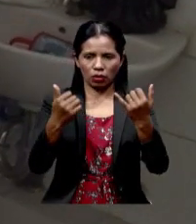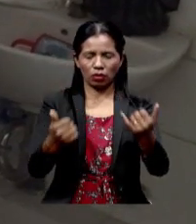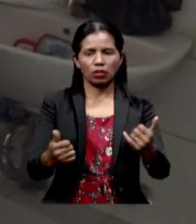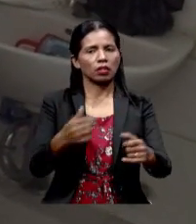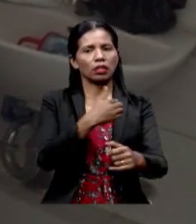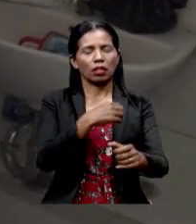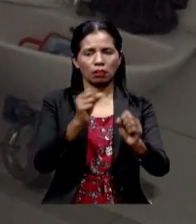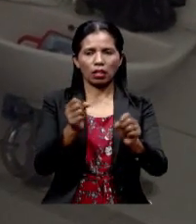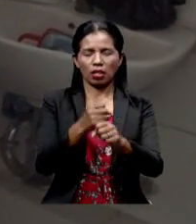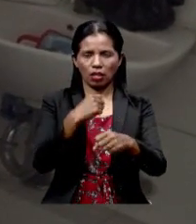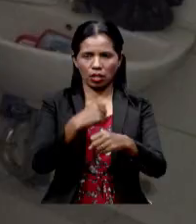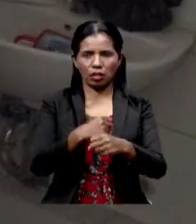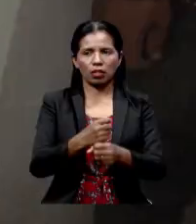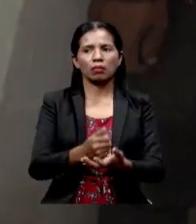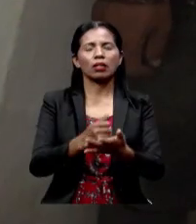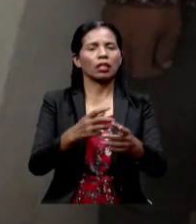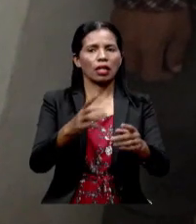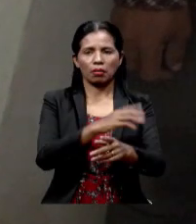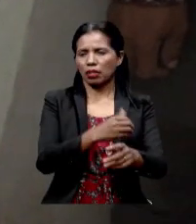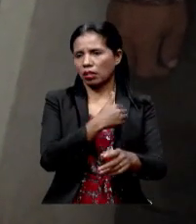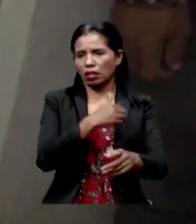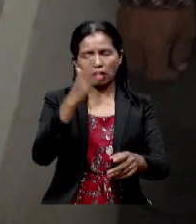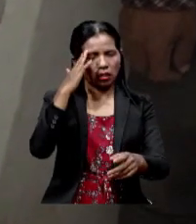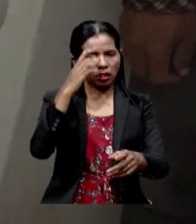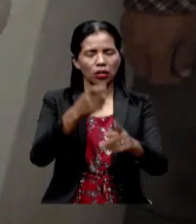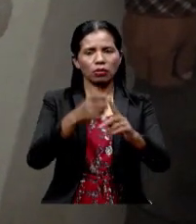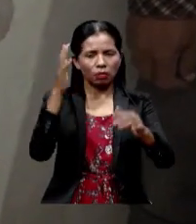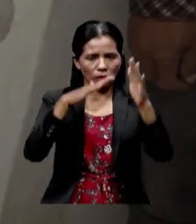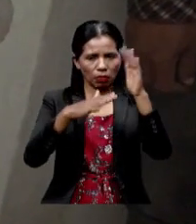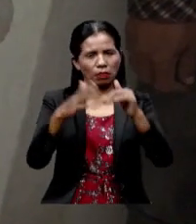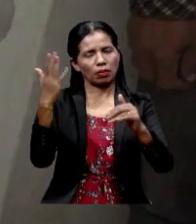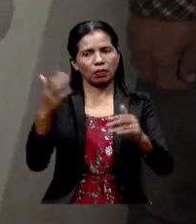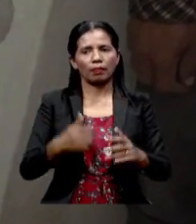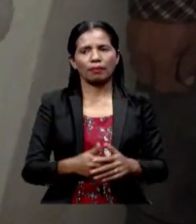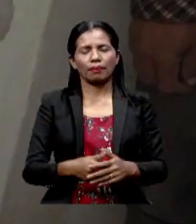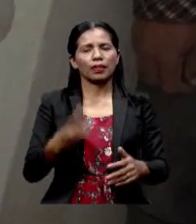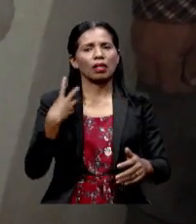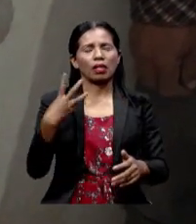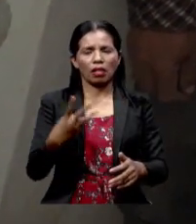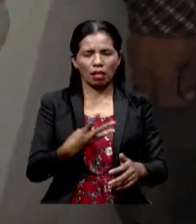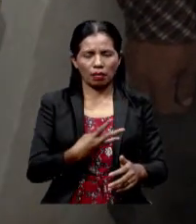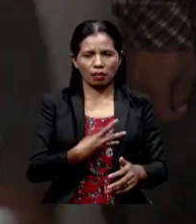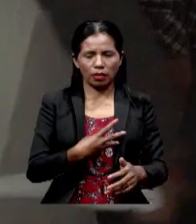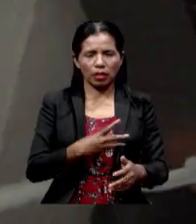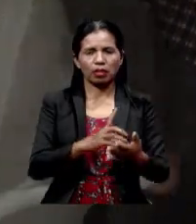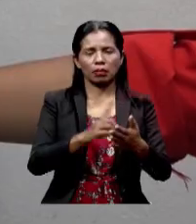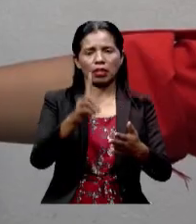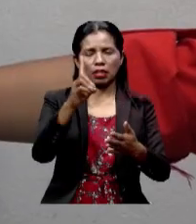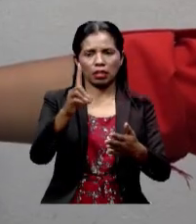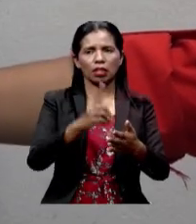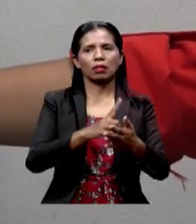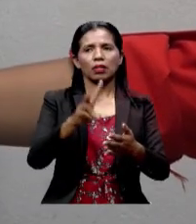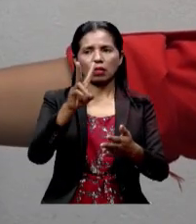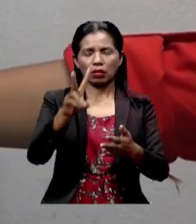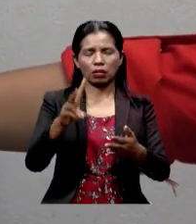bele resolve, tamba técnico sira se dau identifica causa husi problema ne. Ame be ora ia semana ida ro semana rua